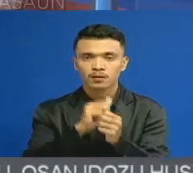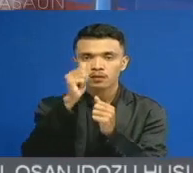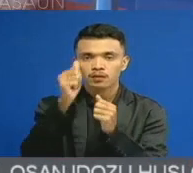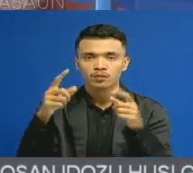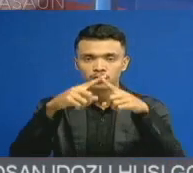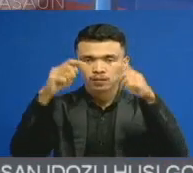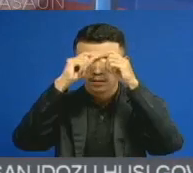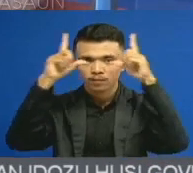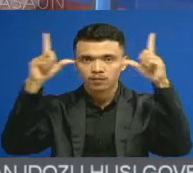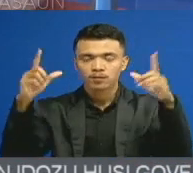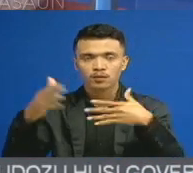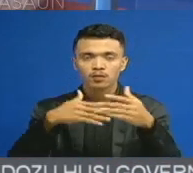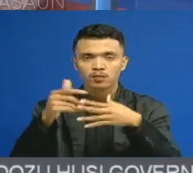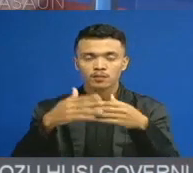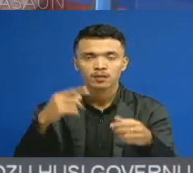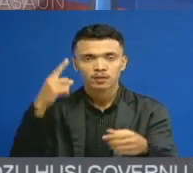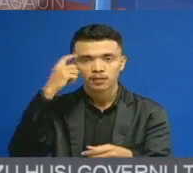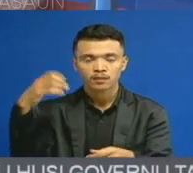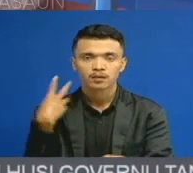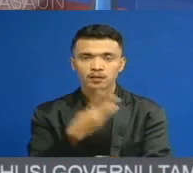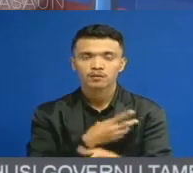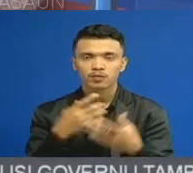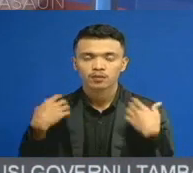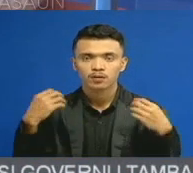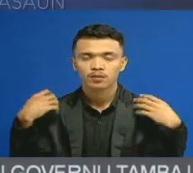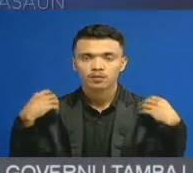normal porque ita mos luta ba ita ni interesse nasional